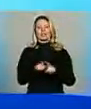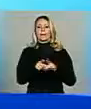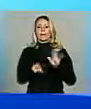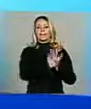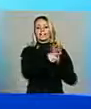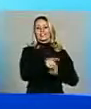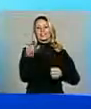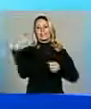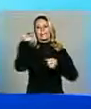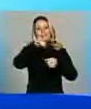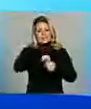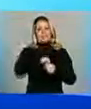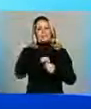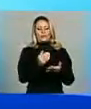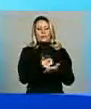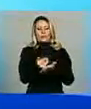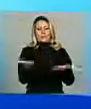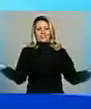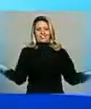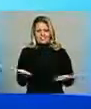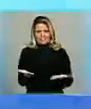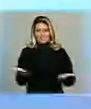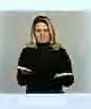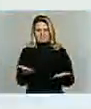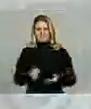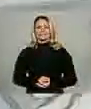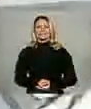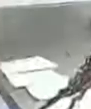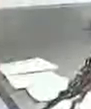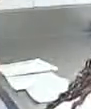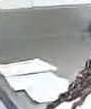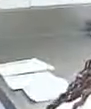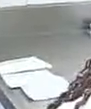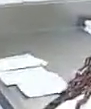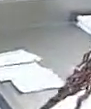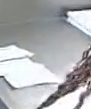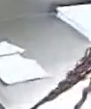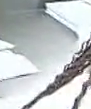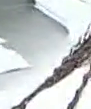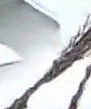programa Inclusão, que começa agora.